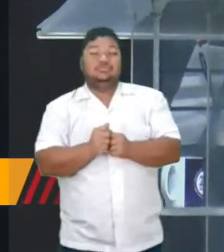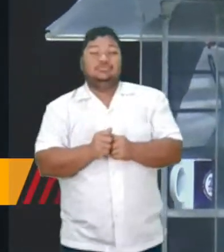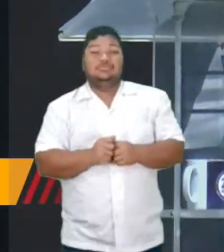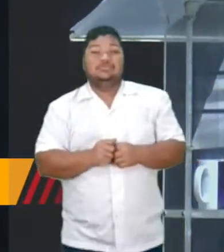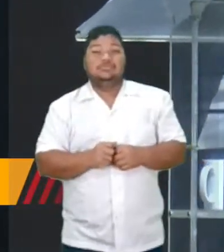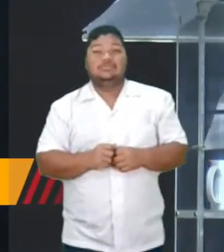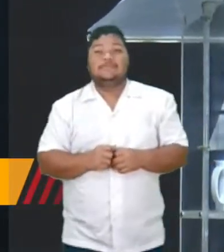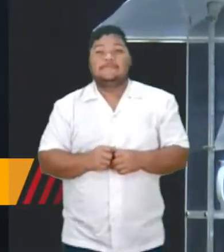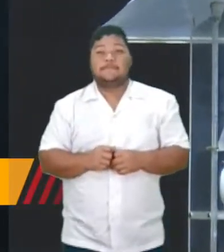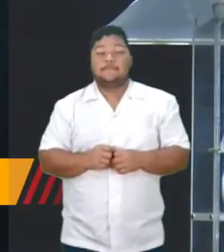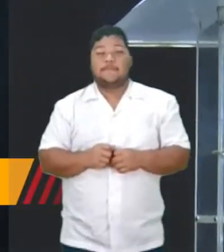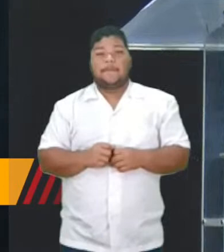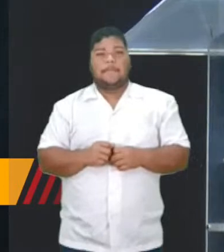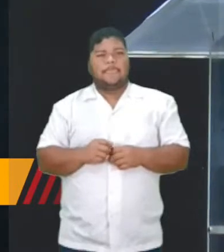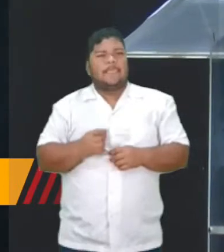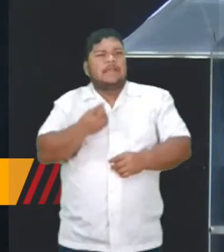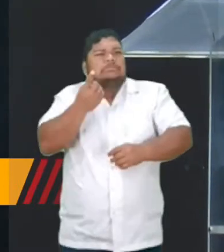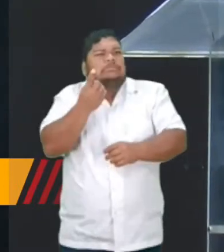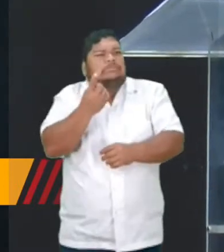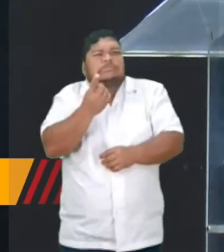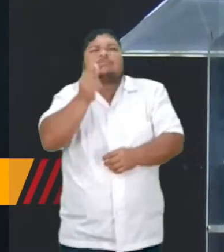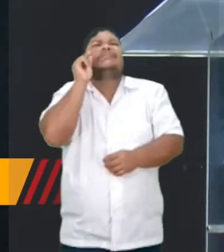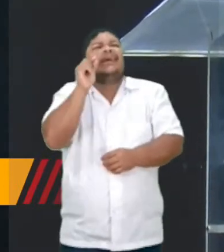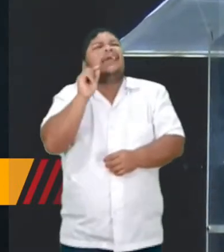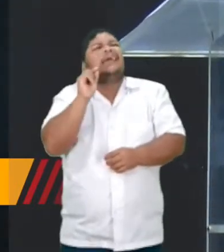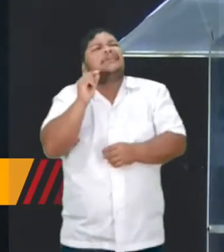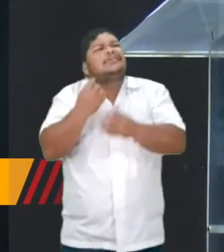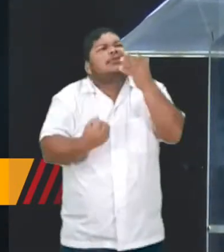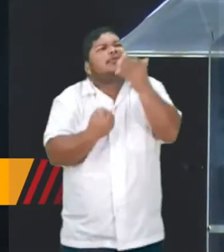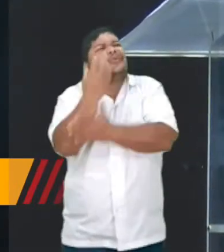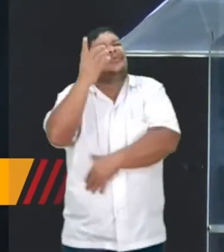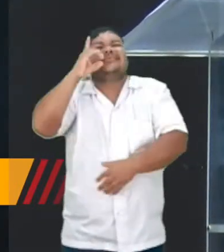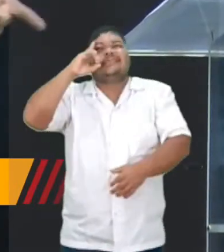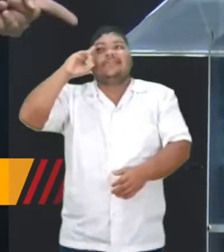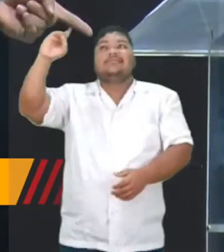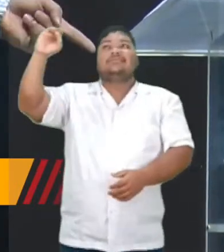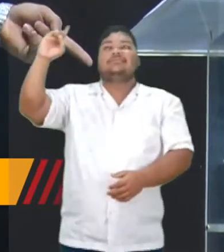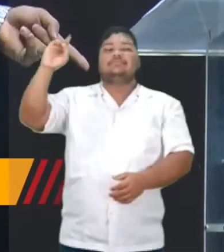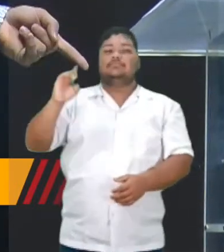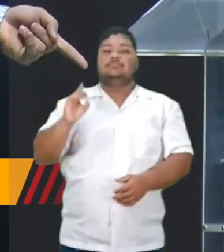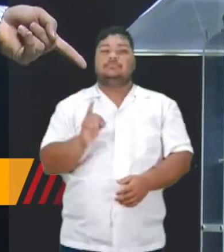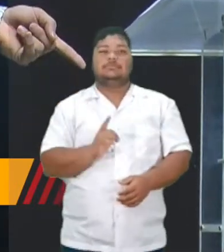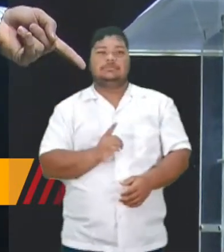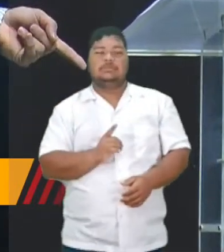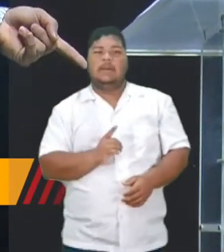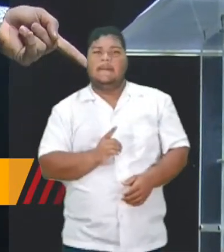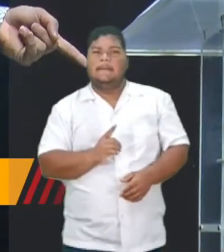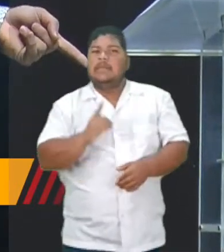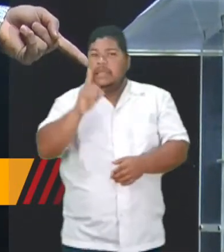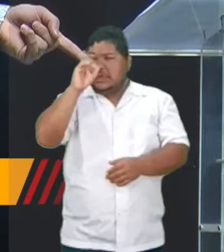pessoas perguntam: e quem criou Deus? Ninguém, porque Ele é o Pai da eternidade.